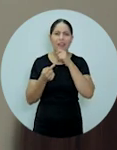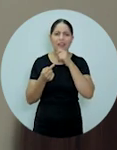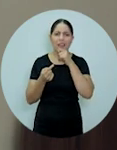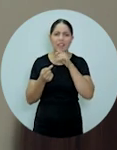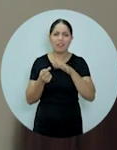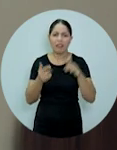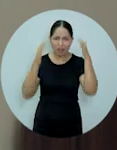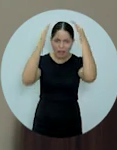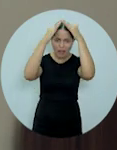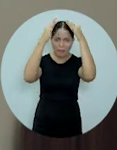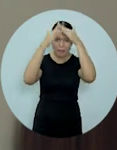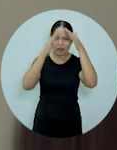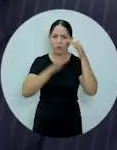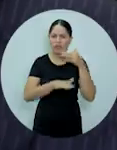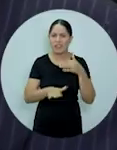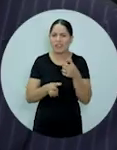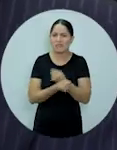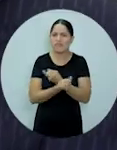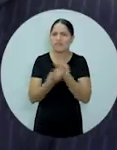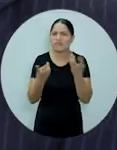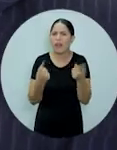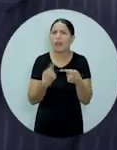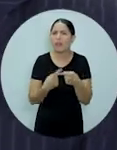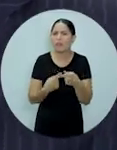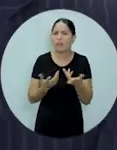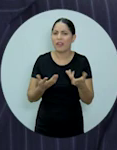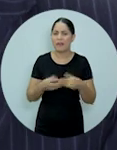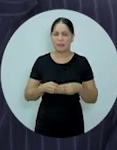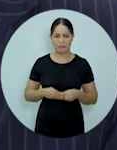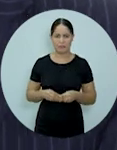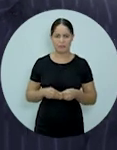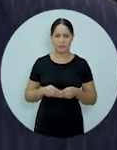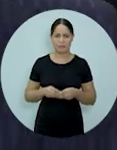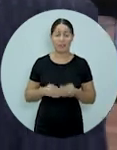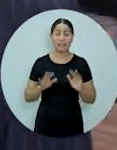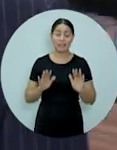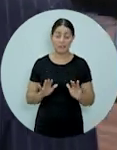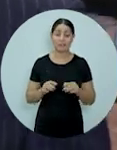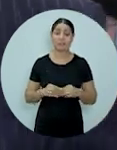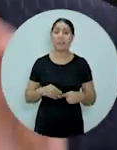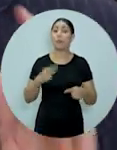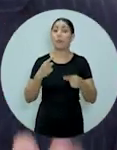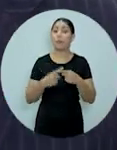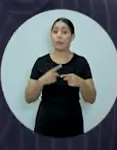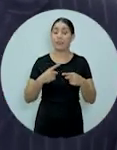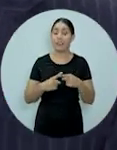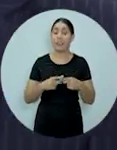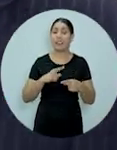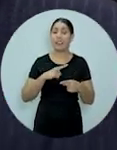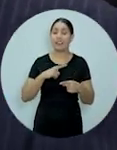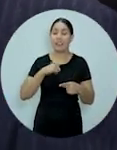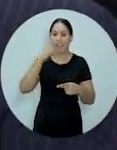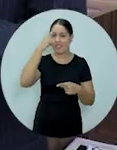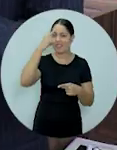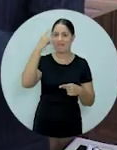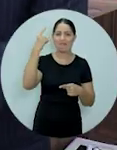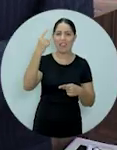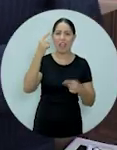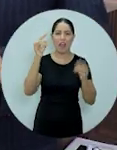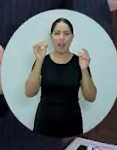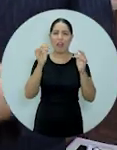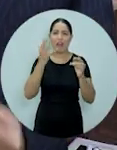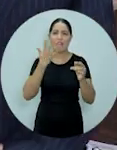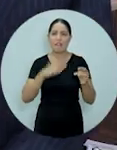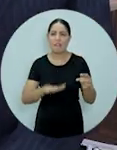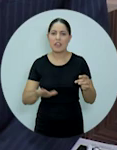tantas crianças nos abrigos? Ótima pergunta, Rafael. Porque há um ideário das pessoas ou